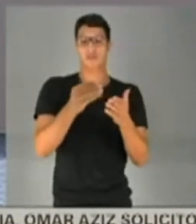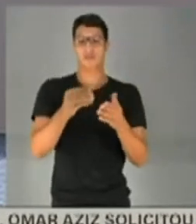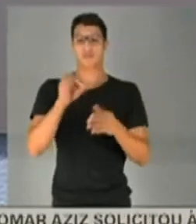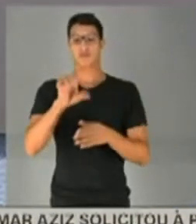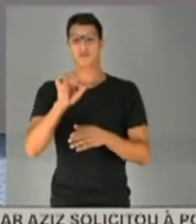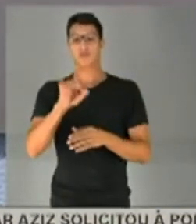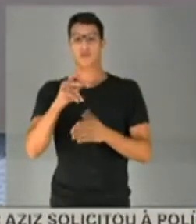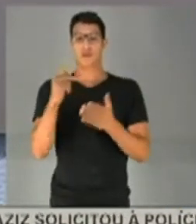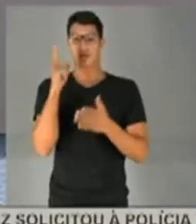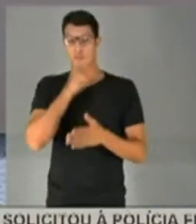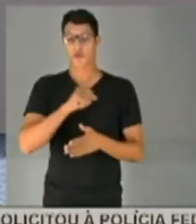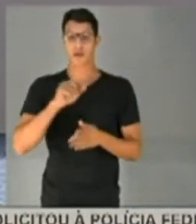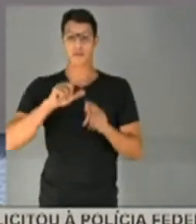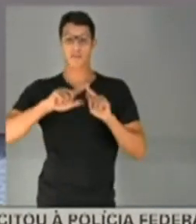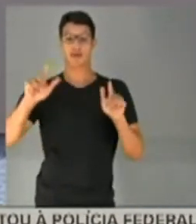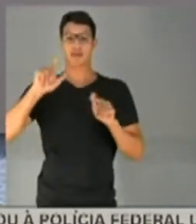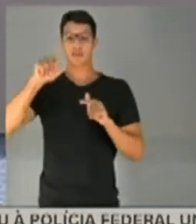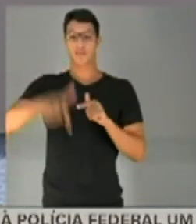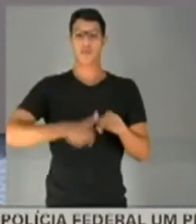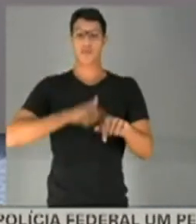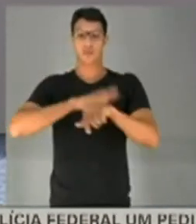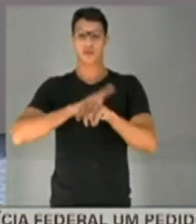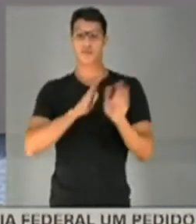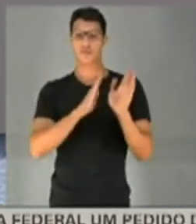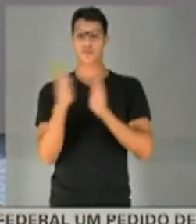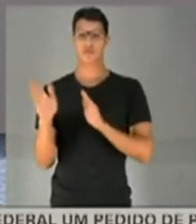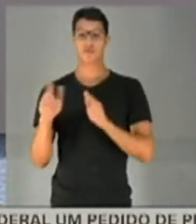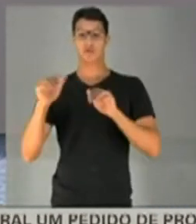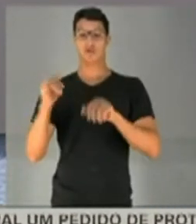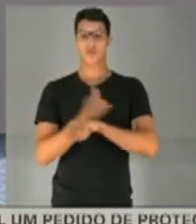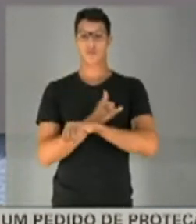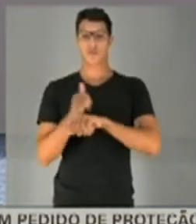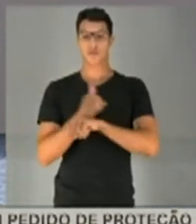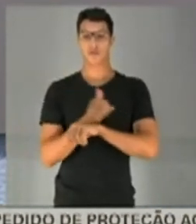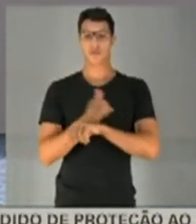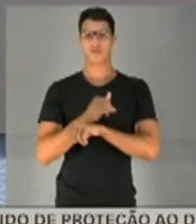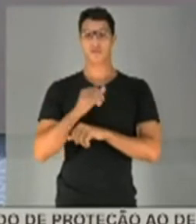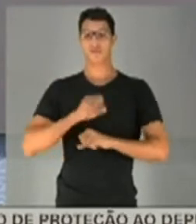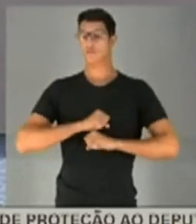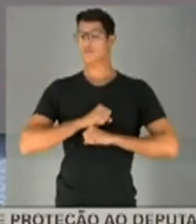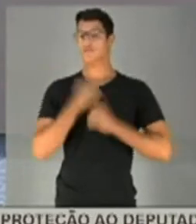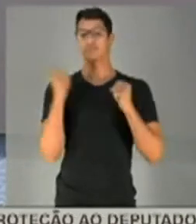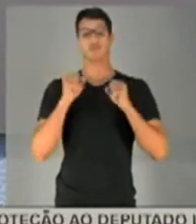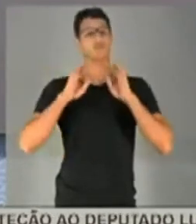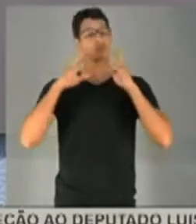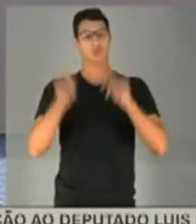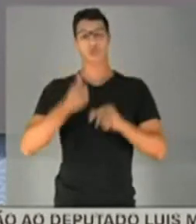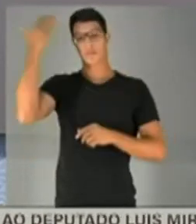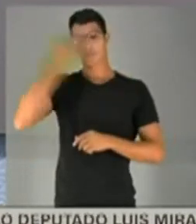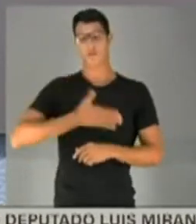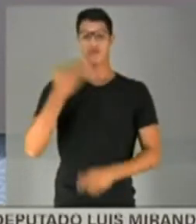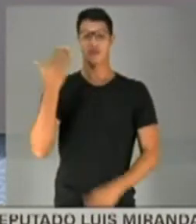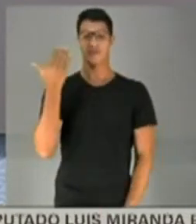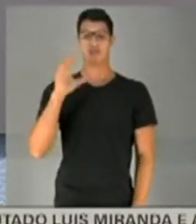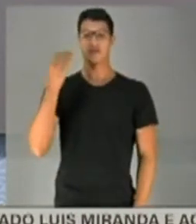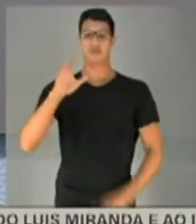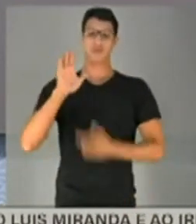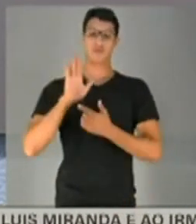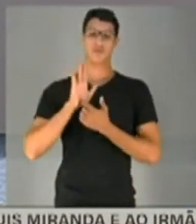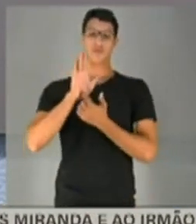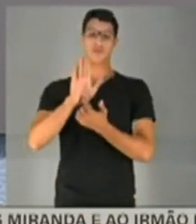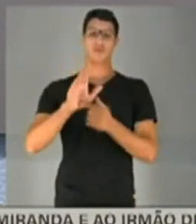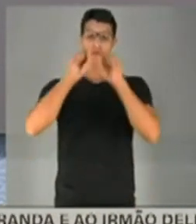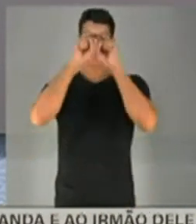apenas equivocada, mas depois de um certo tempo se torna uma estratégia repugnante, com toda a evidência científica apontando